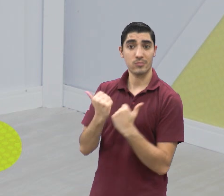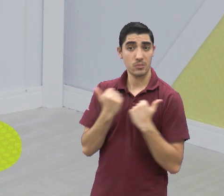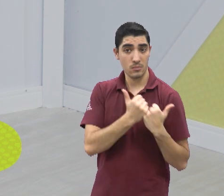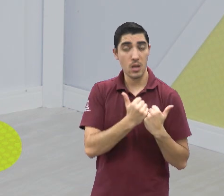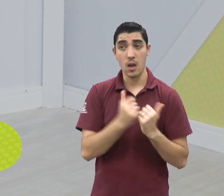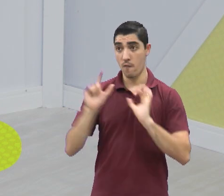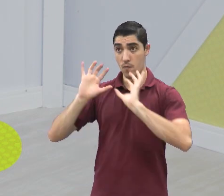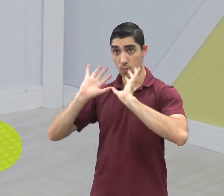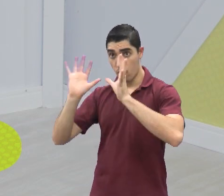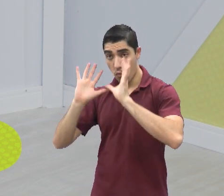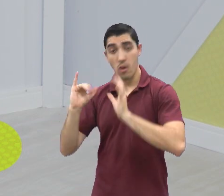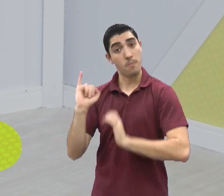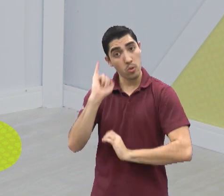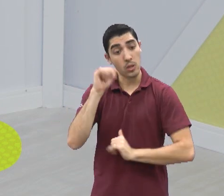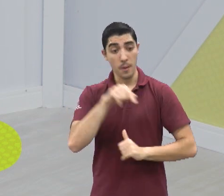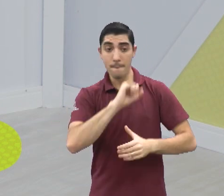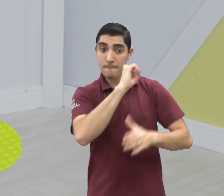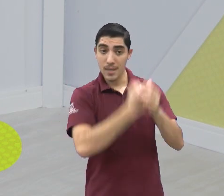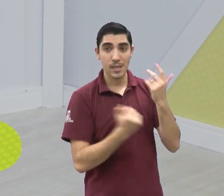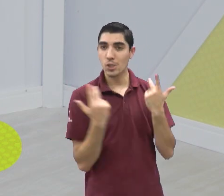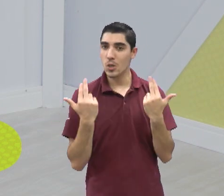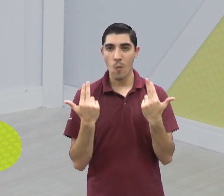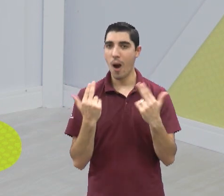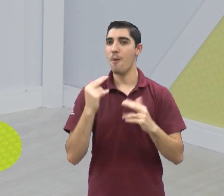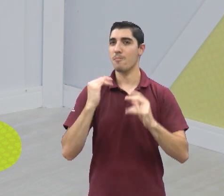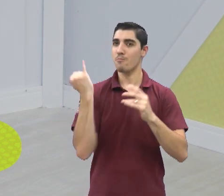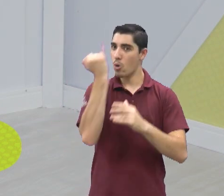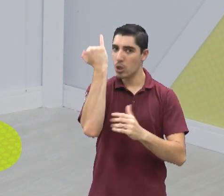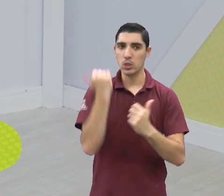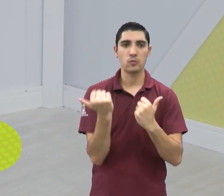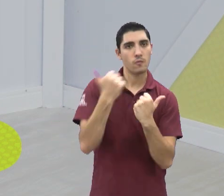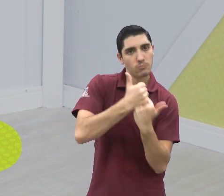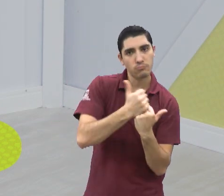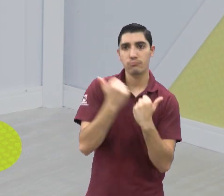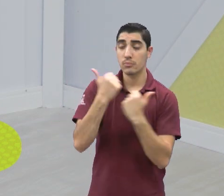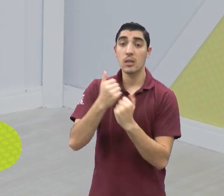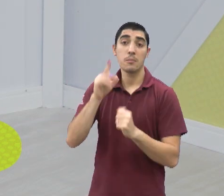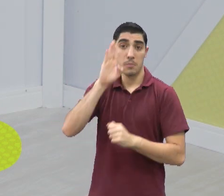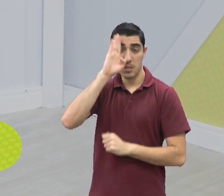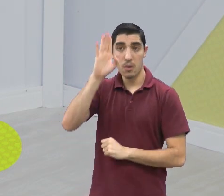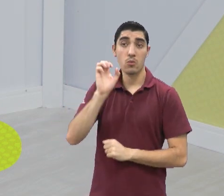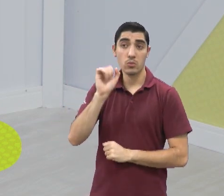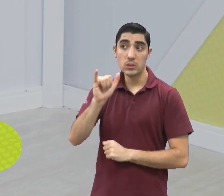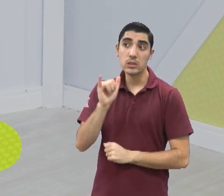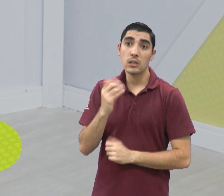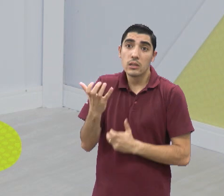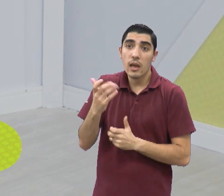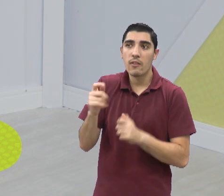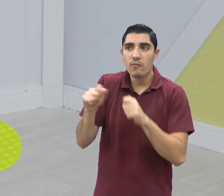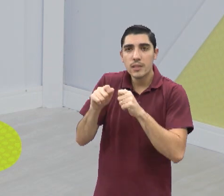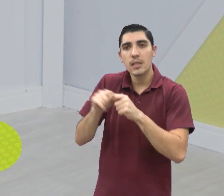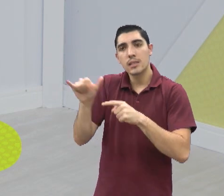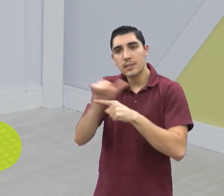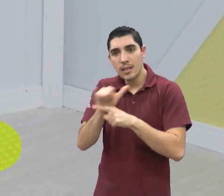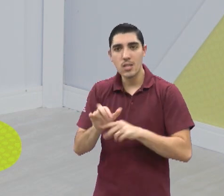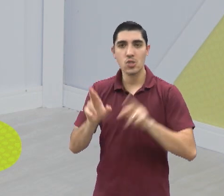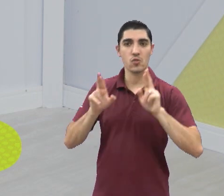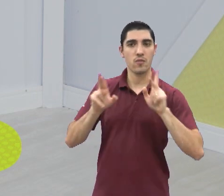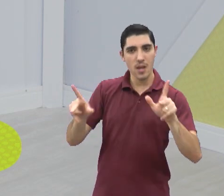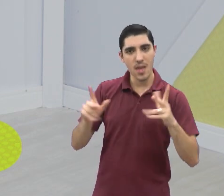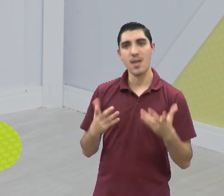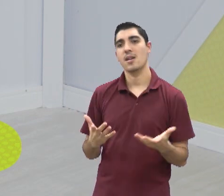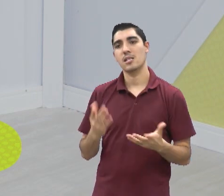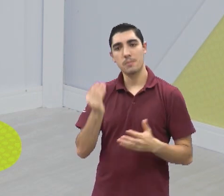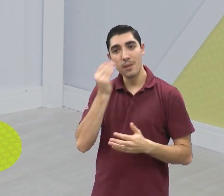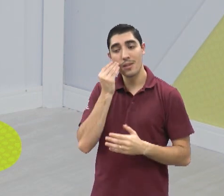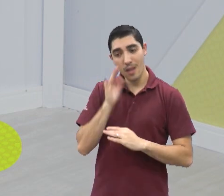Esse rodízio é importante dependendo da formação tática, dependendo de como está o outro time do outro lado também. Você mexe na rotação da sua